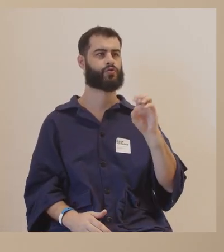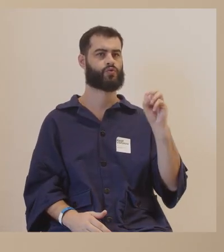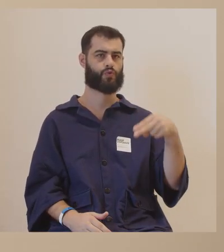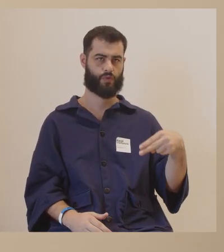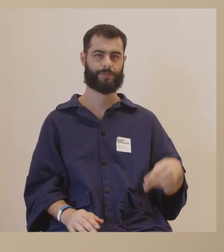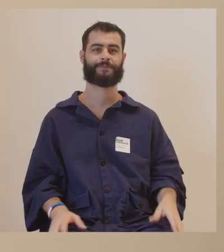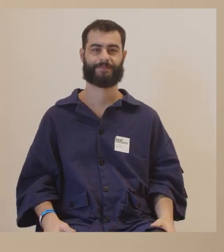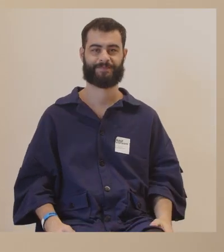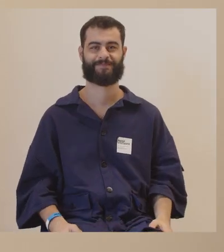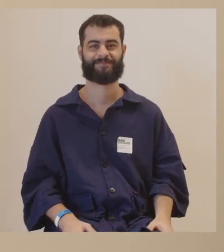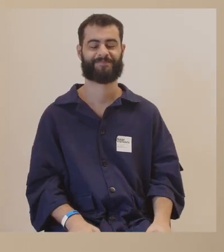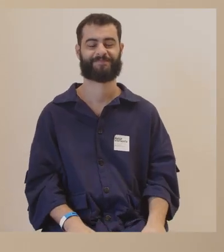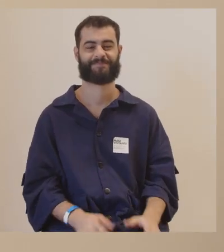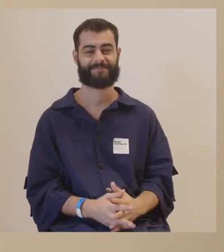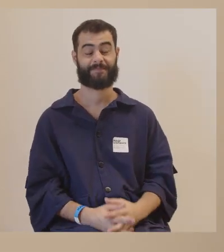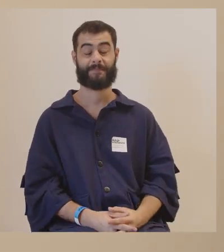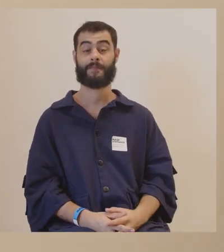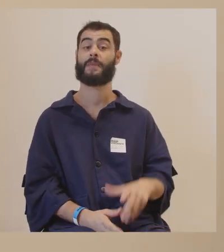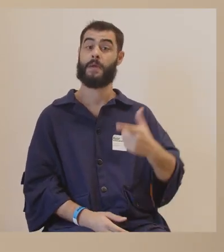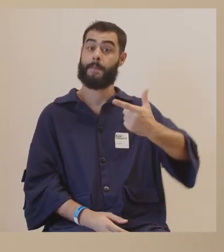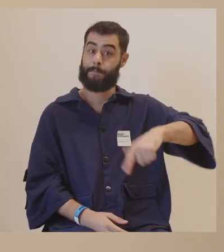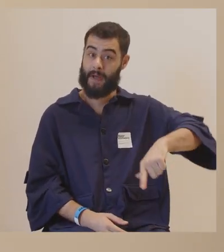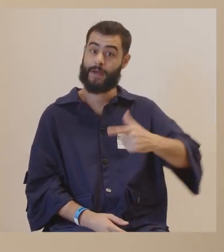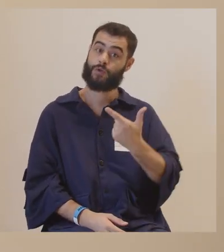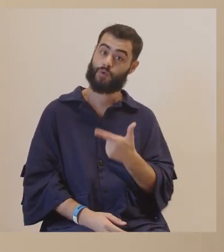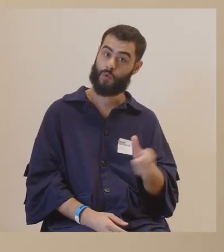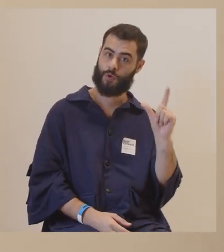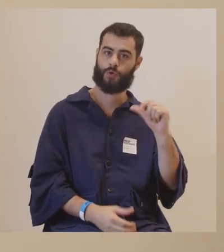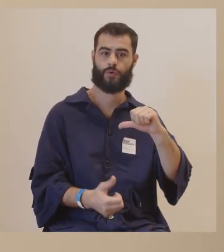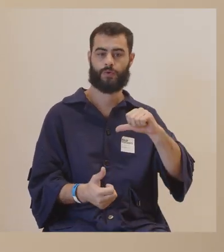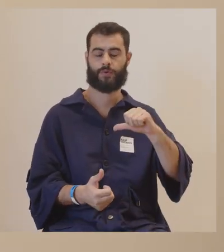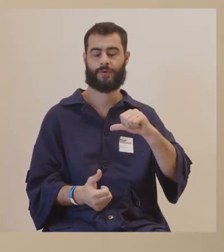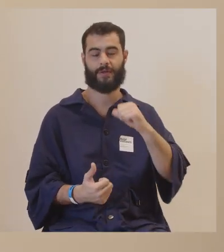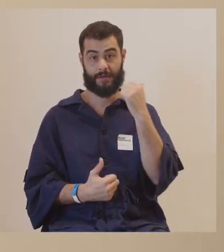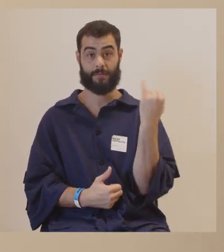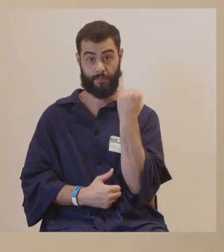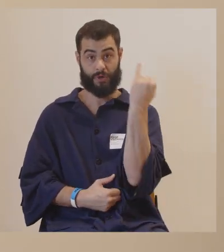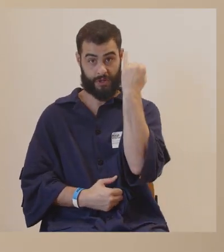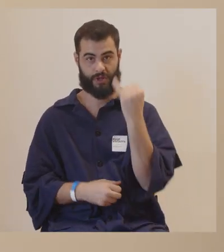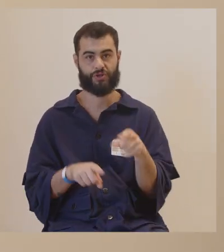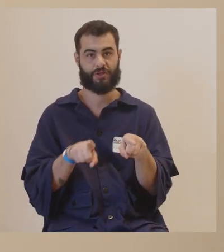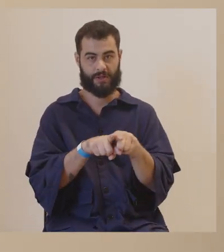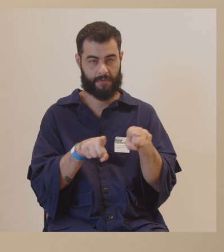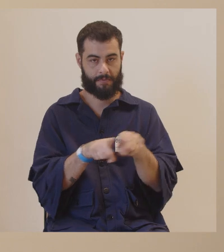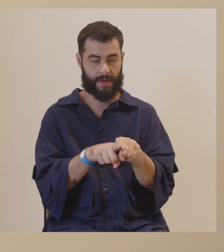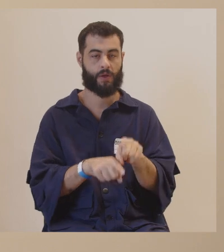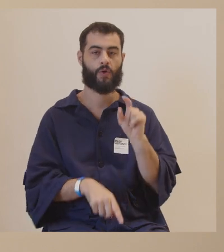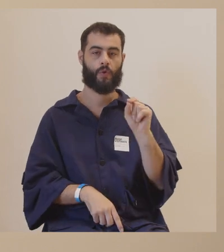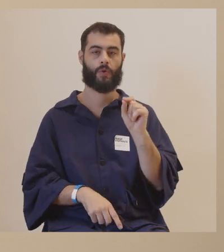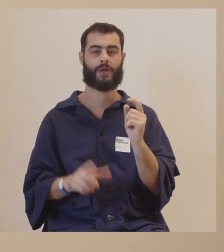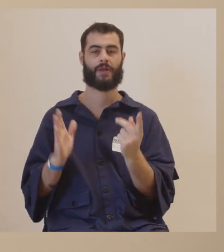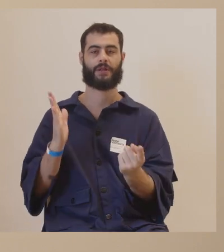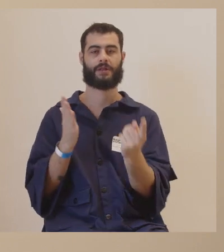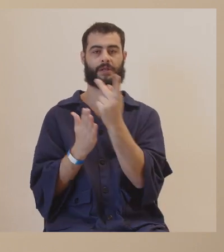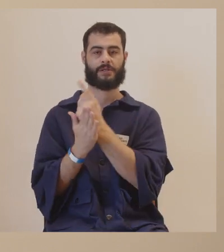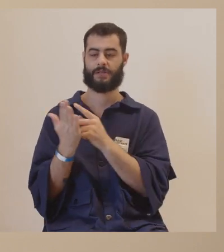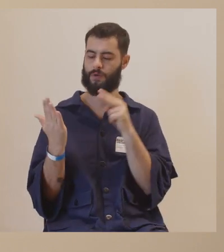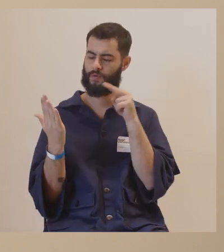né. Outro aspecto importante é justamente a emergência das exposições impressionistas, né? Quer dizer,